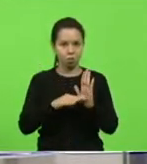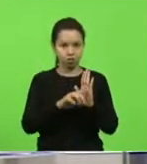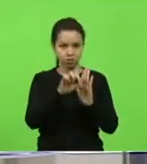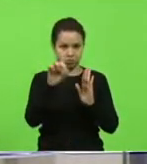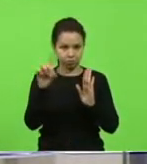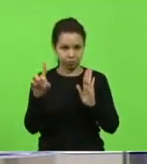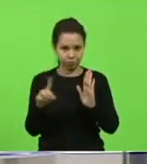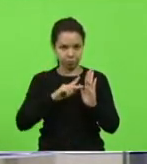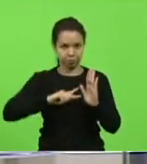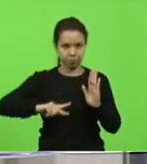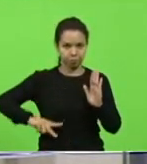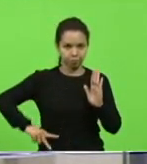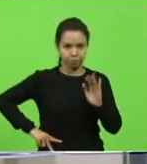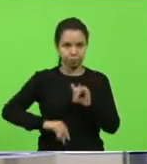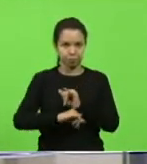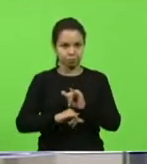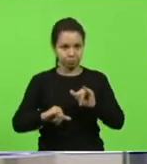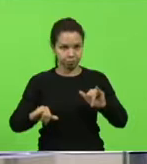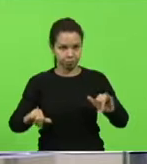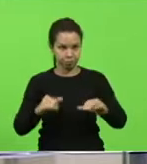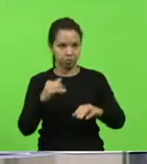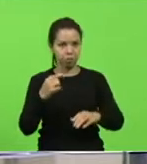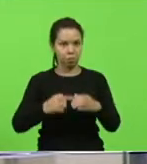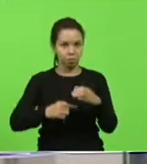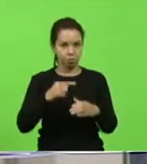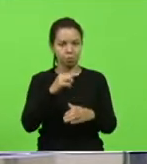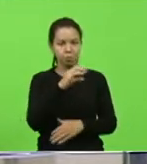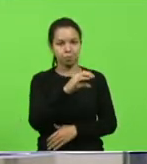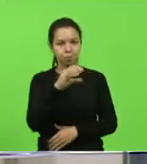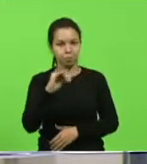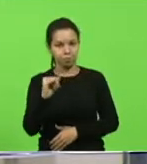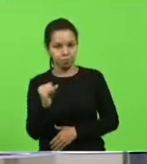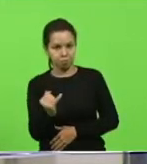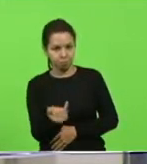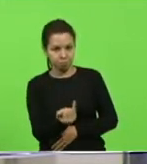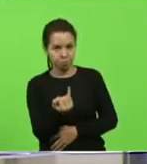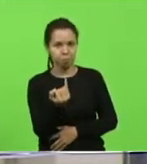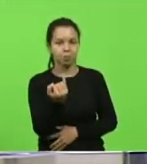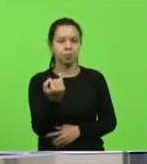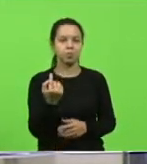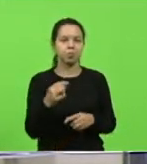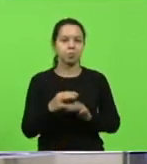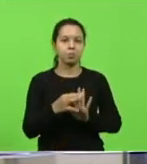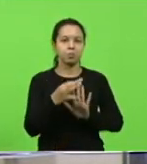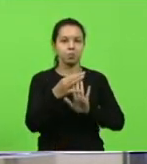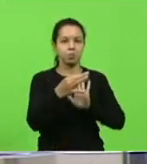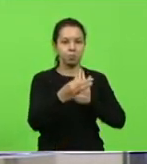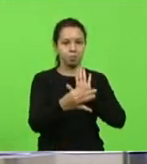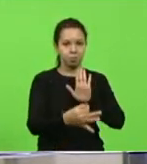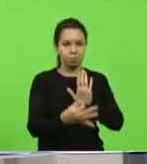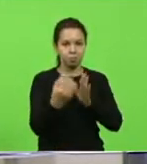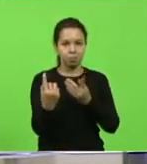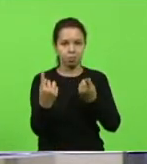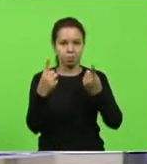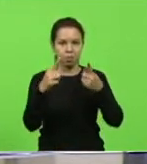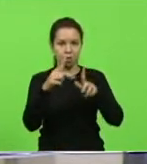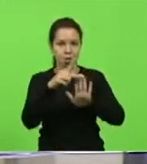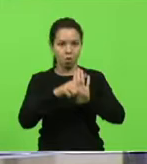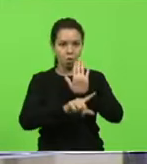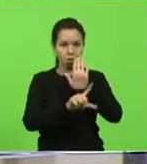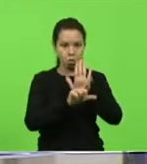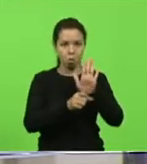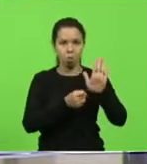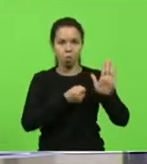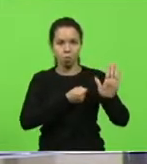dia o senhor presidente comunicou que a comissão de constituição e justiça apresentou parecer contrário aos projetos de lei números